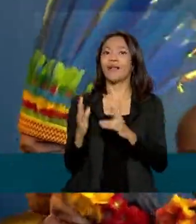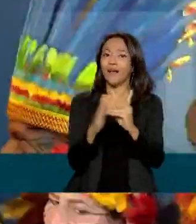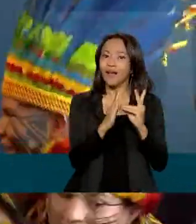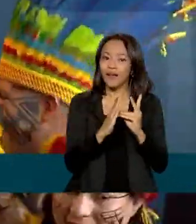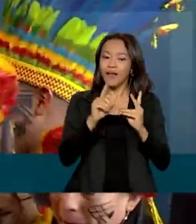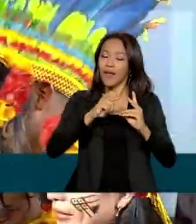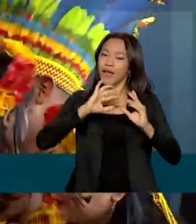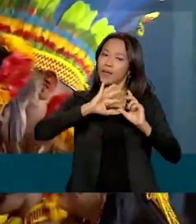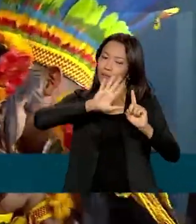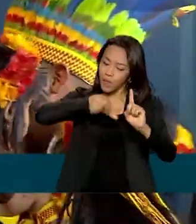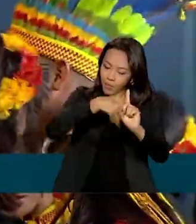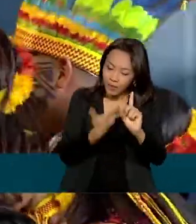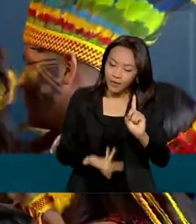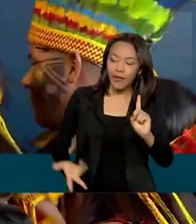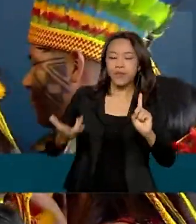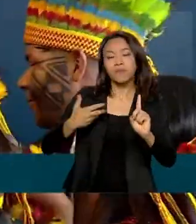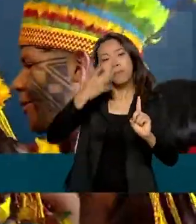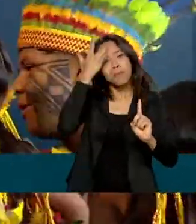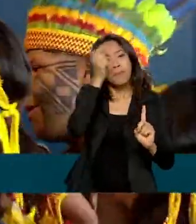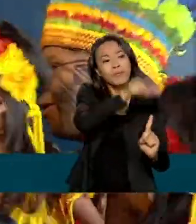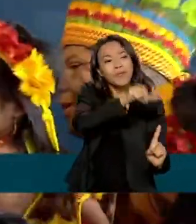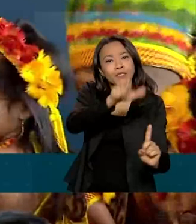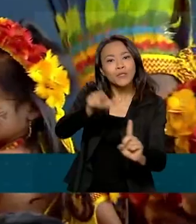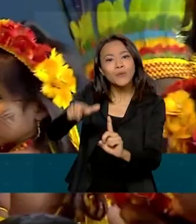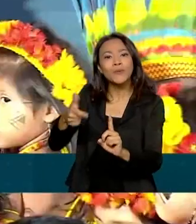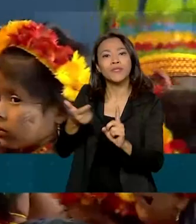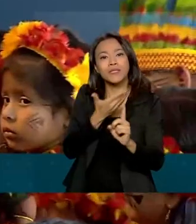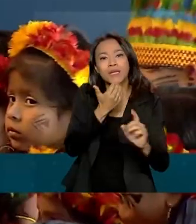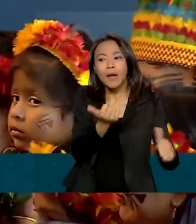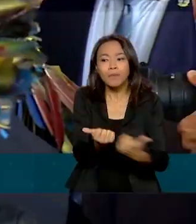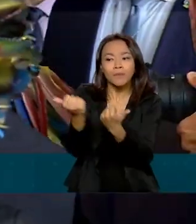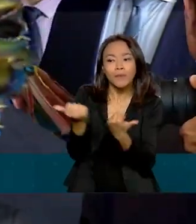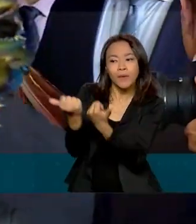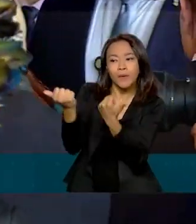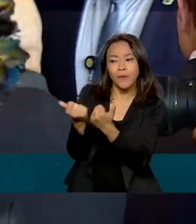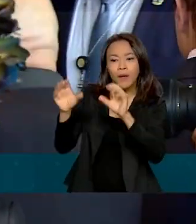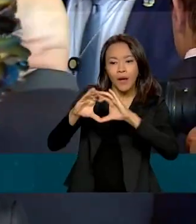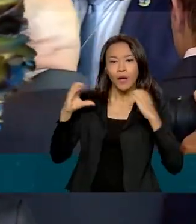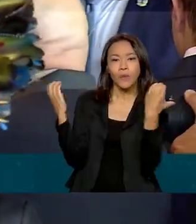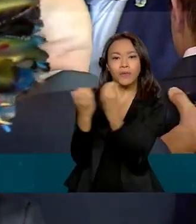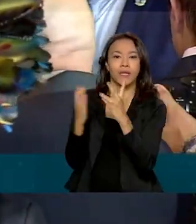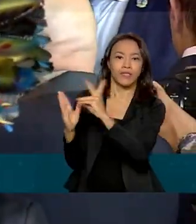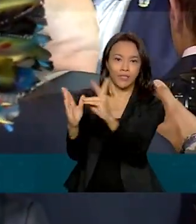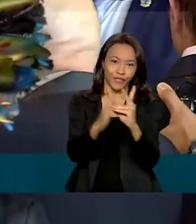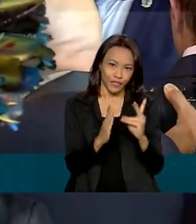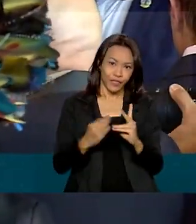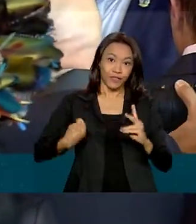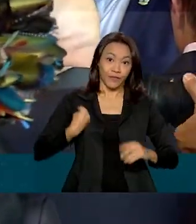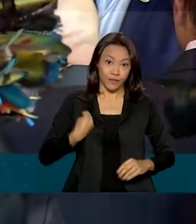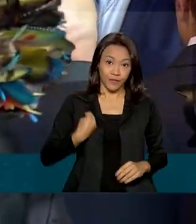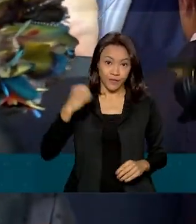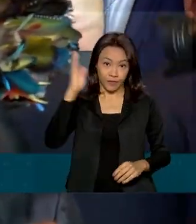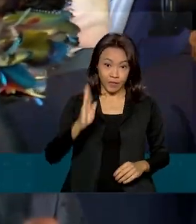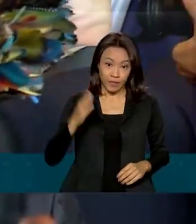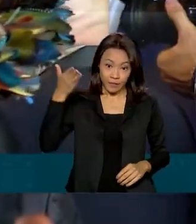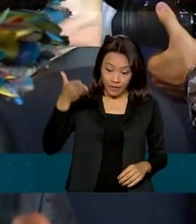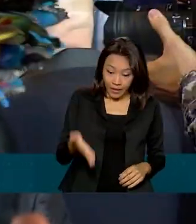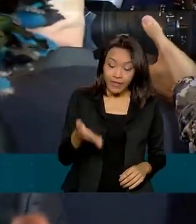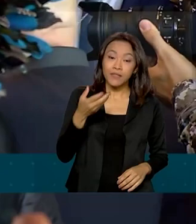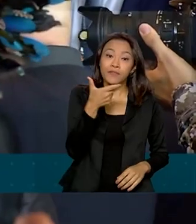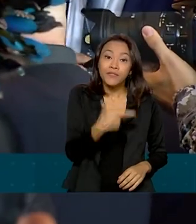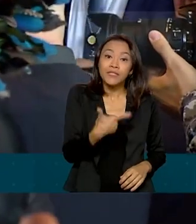é uma homenagem a quem se dedica a melhorar a vida dos indígenas que vivem no Brasil. Nesta edição, 26 pessoas